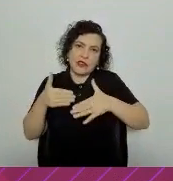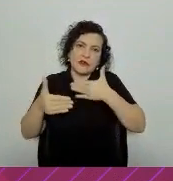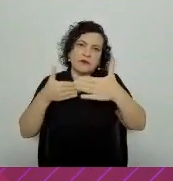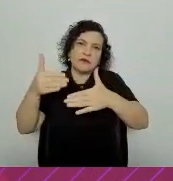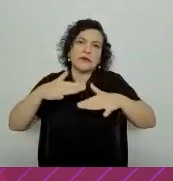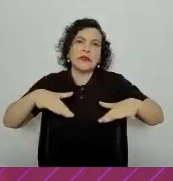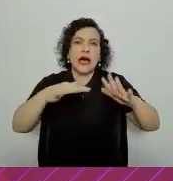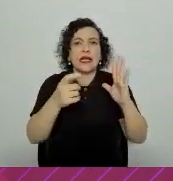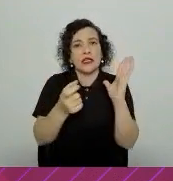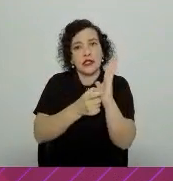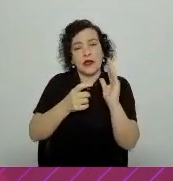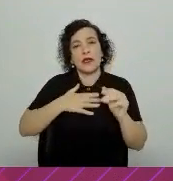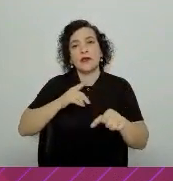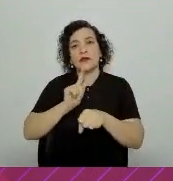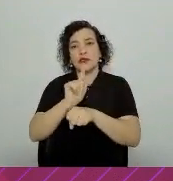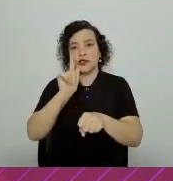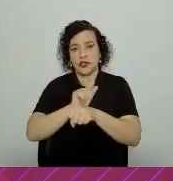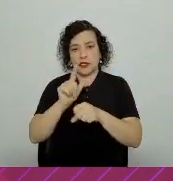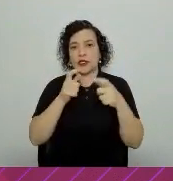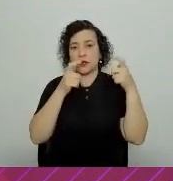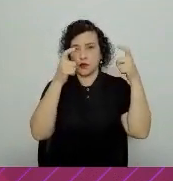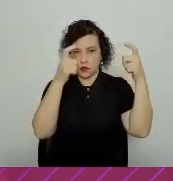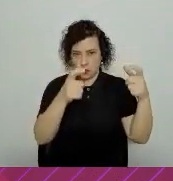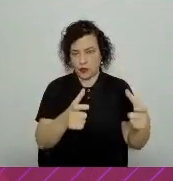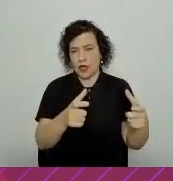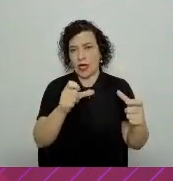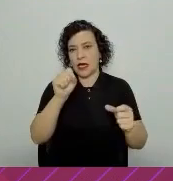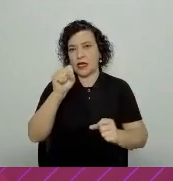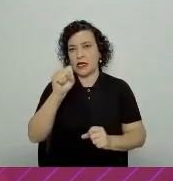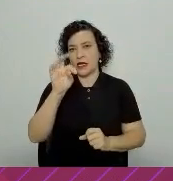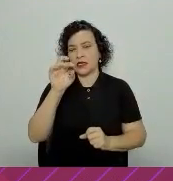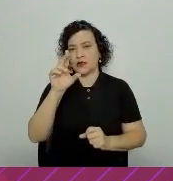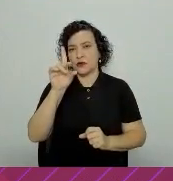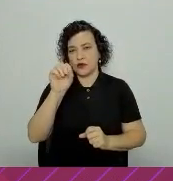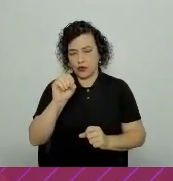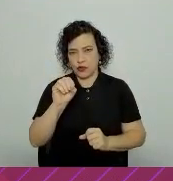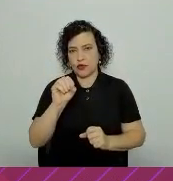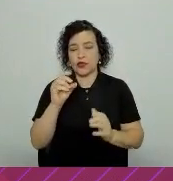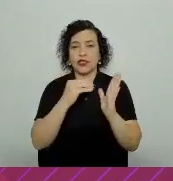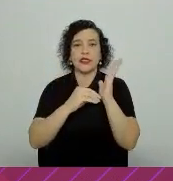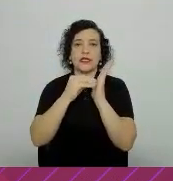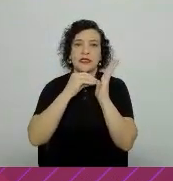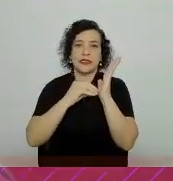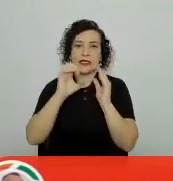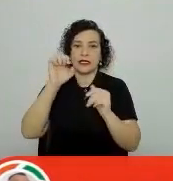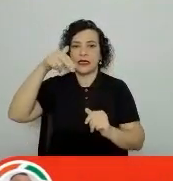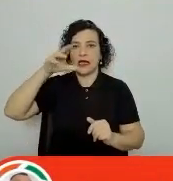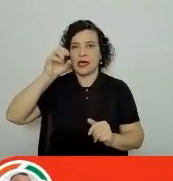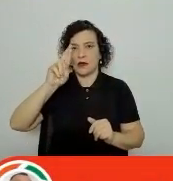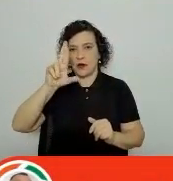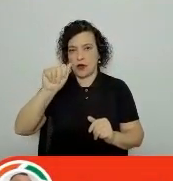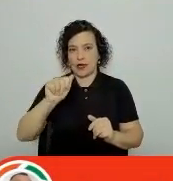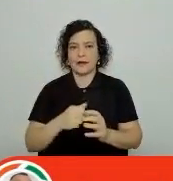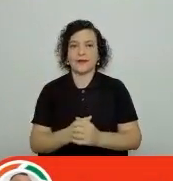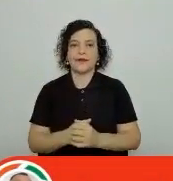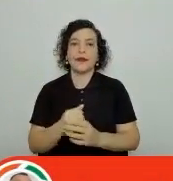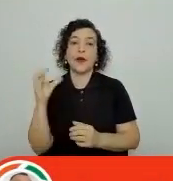eu sou gerente do estúdio de design da Incor então rapidinho